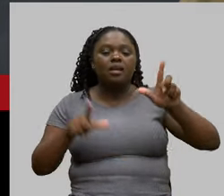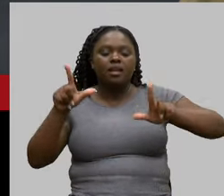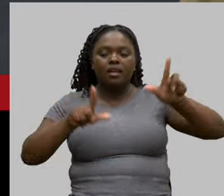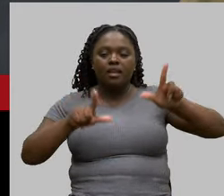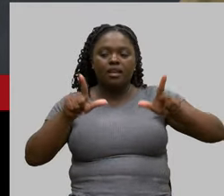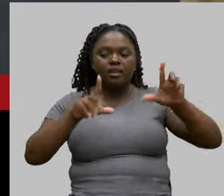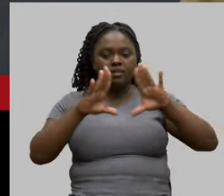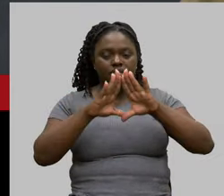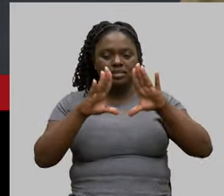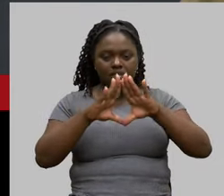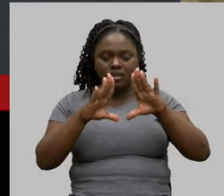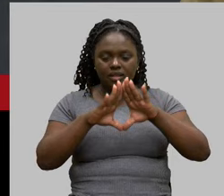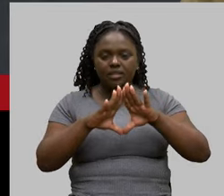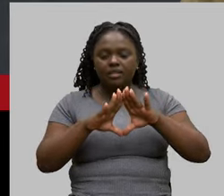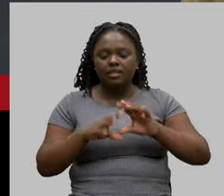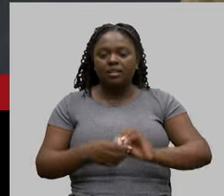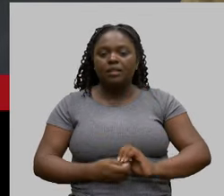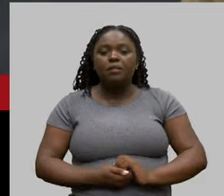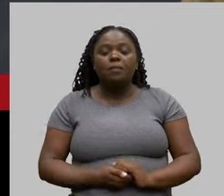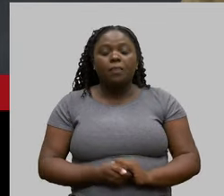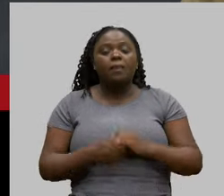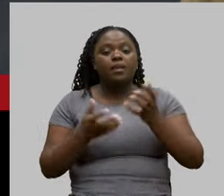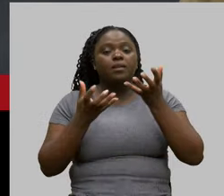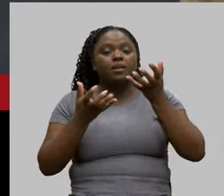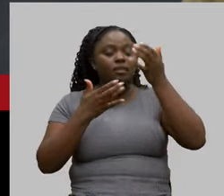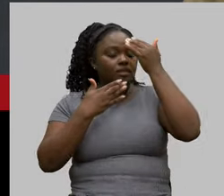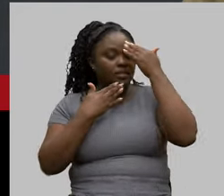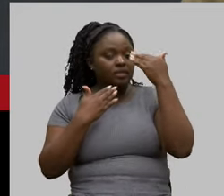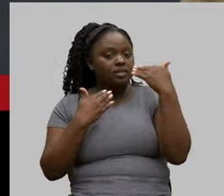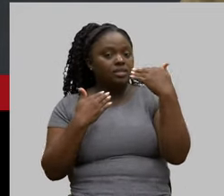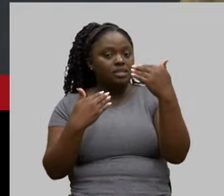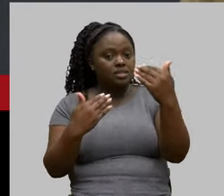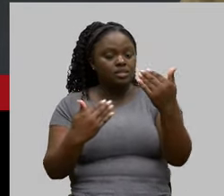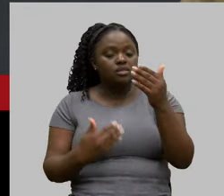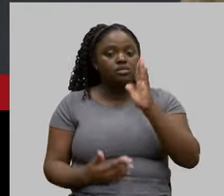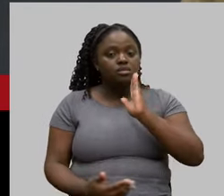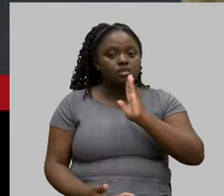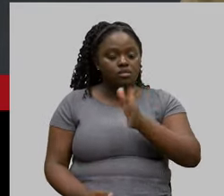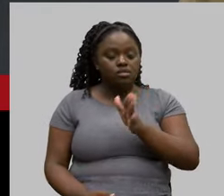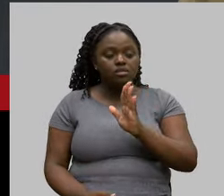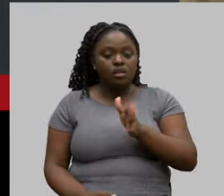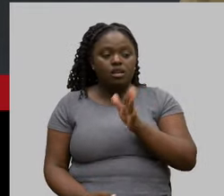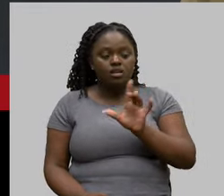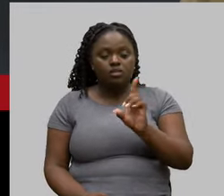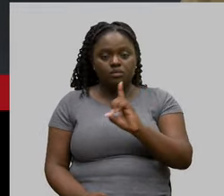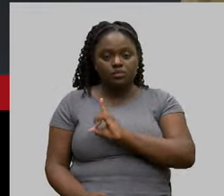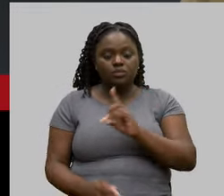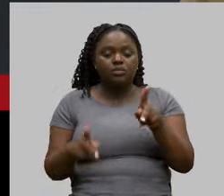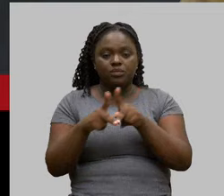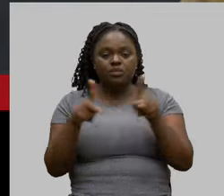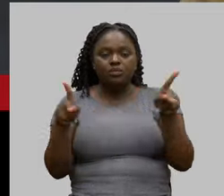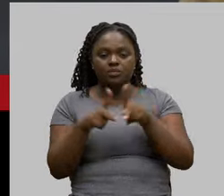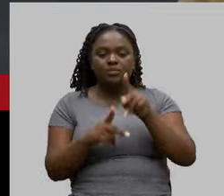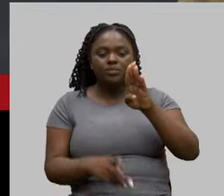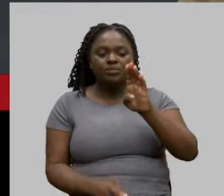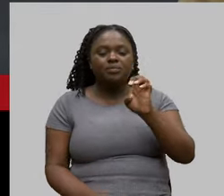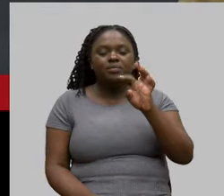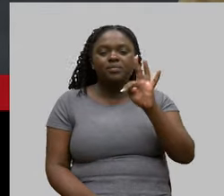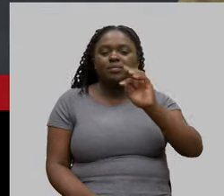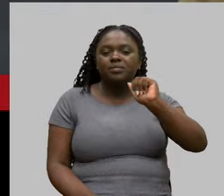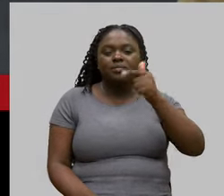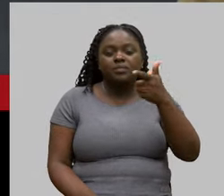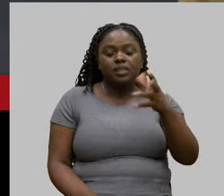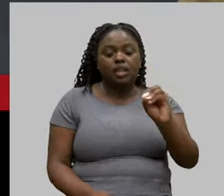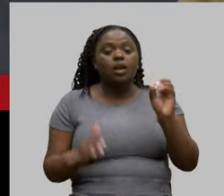comunicação eh gostaria de agradecer inicialmente o deputado e professor Betão e dizer